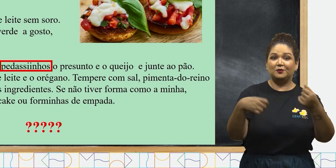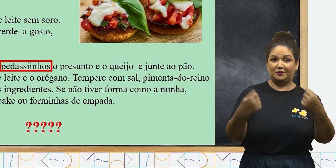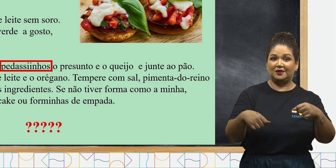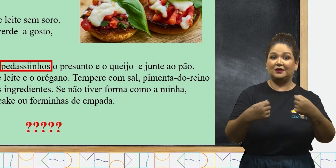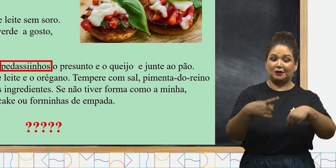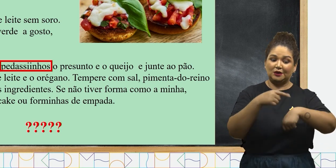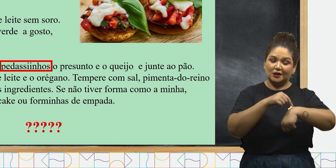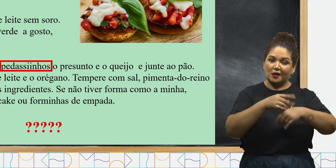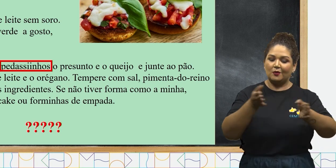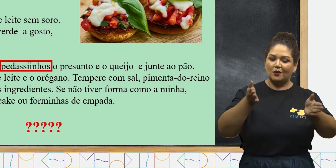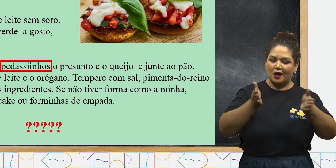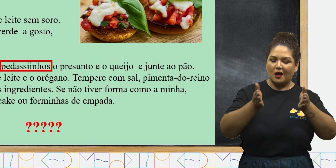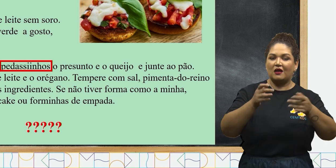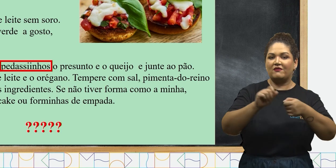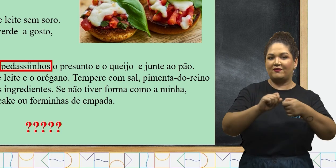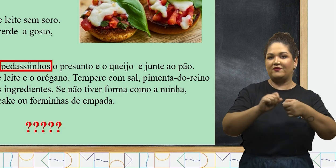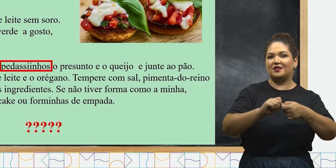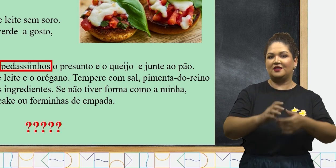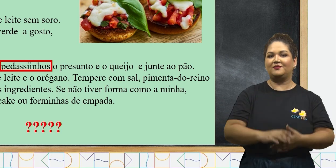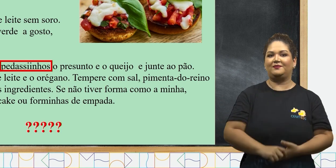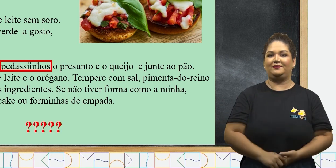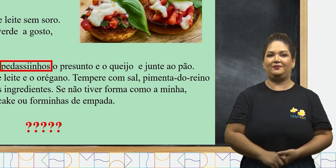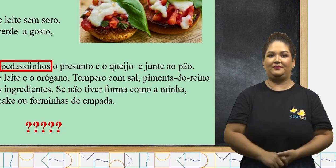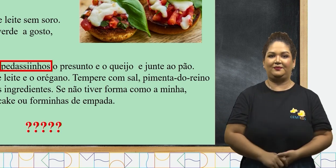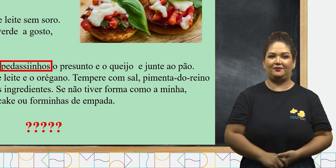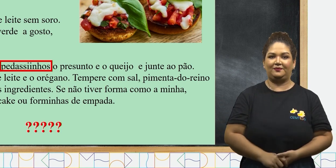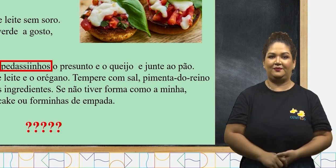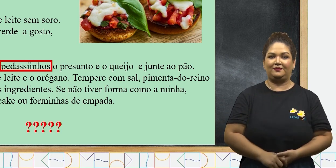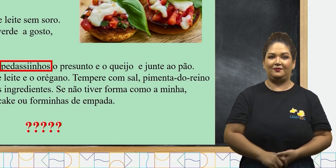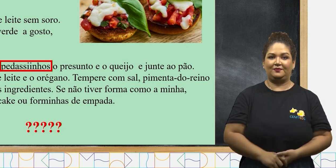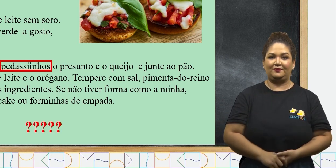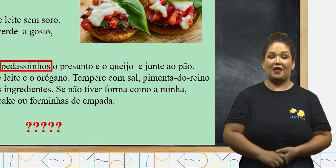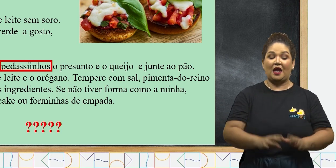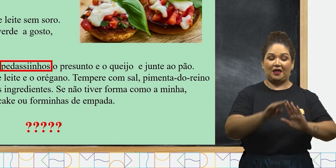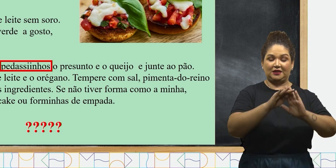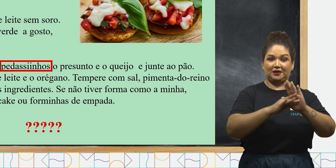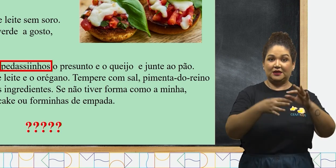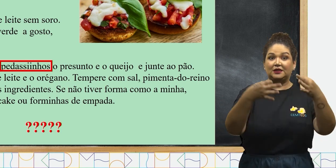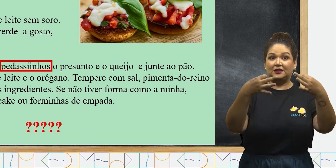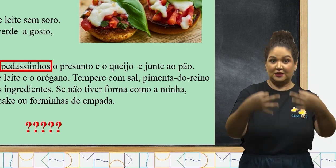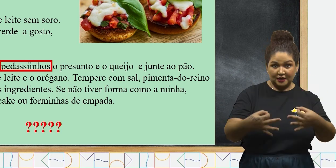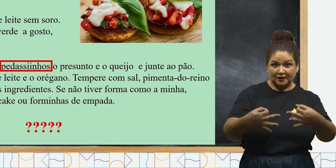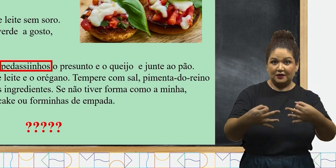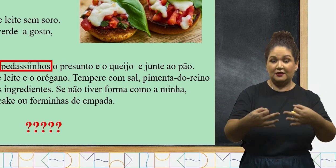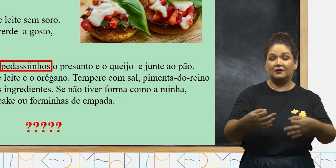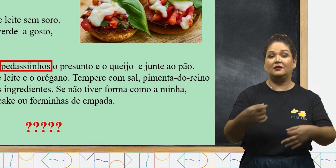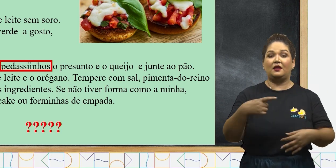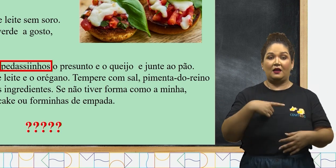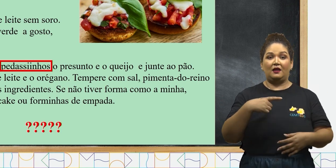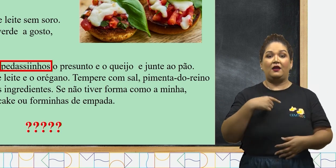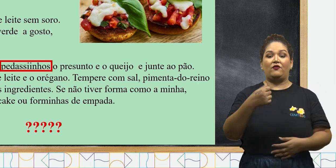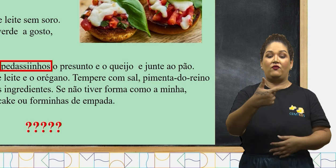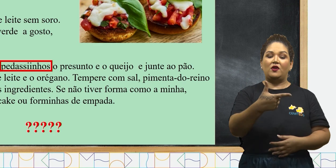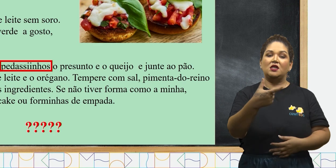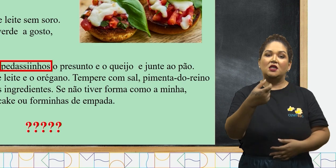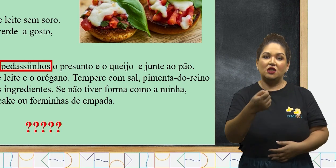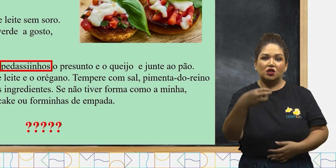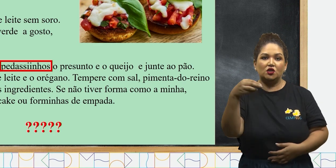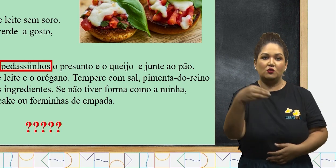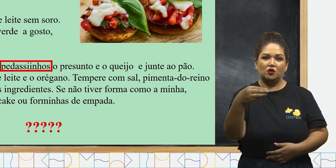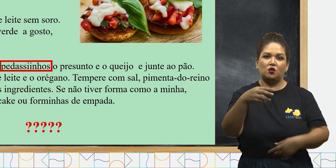original pede que este prato deve ser assado em forno pré-aquecido durante 20